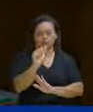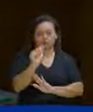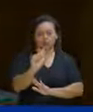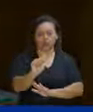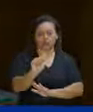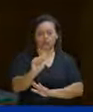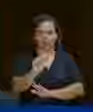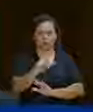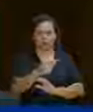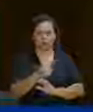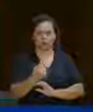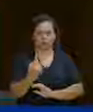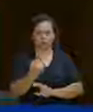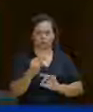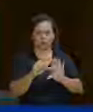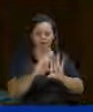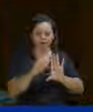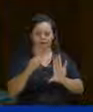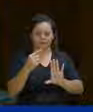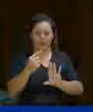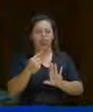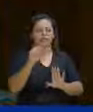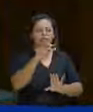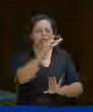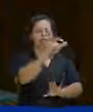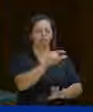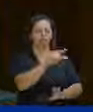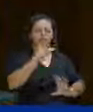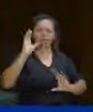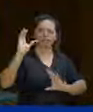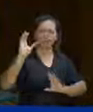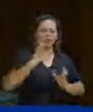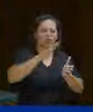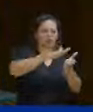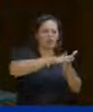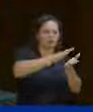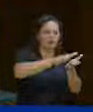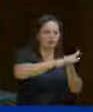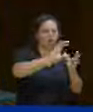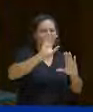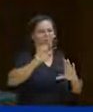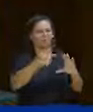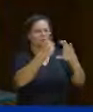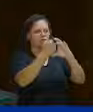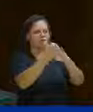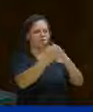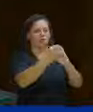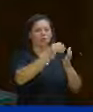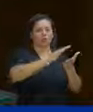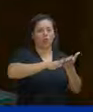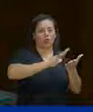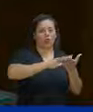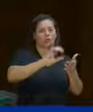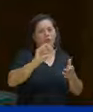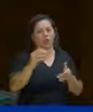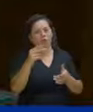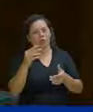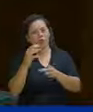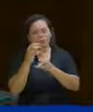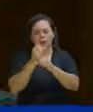qual estabelece que gastos realizados por candidatos ou partidos com honorários advocatícios e